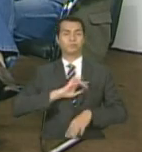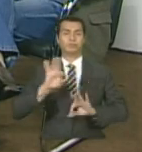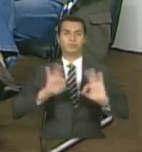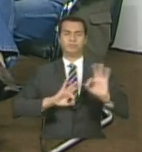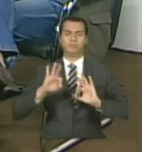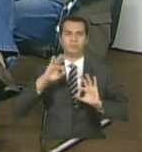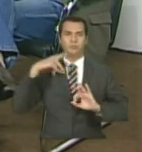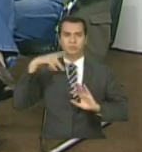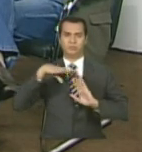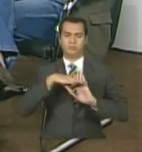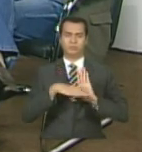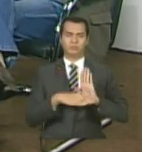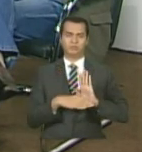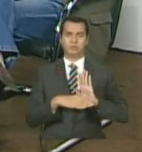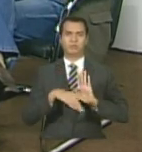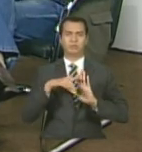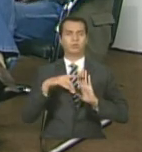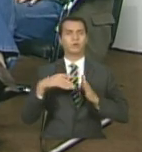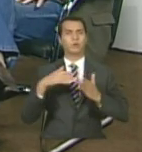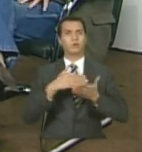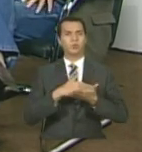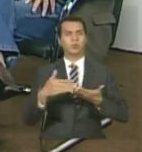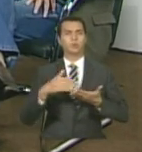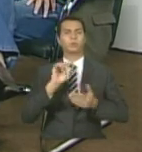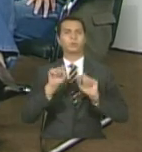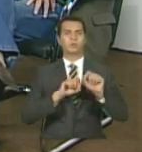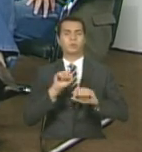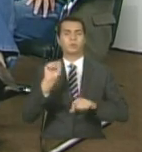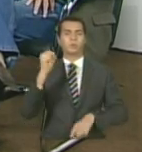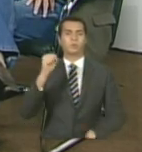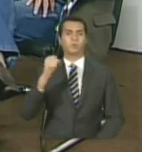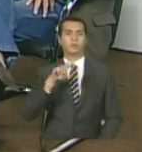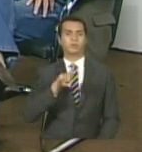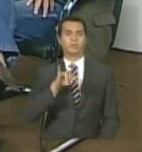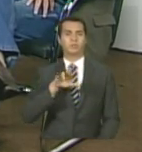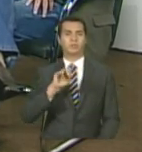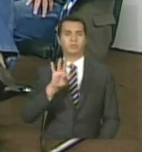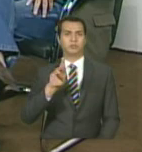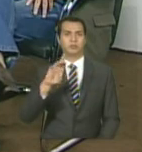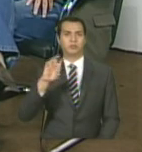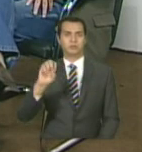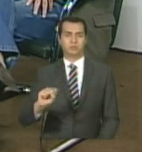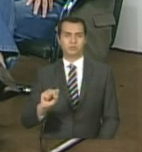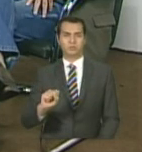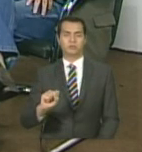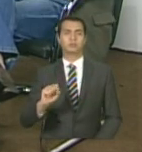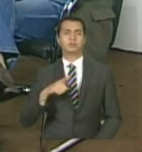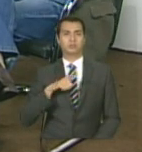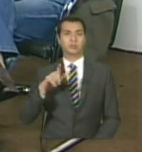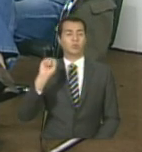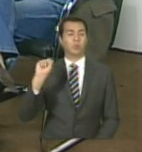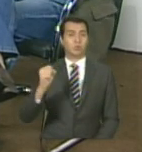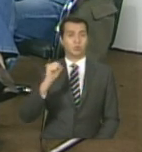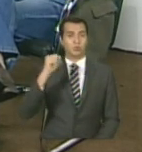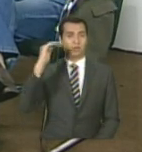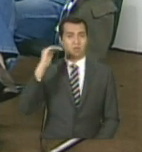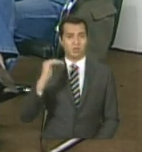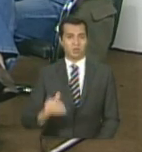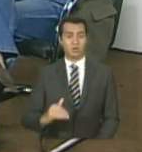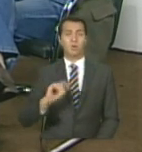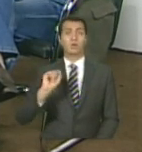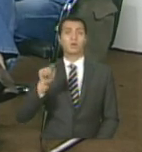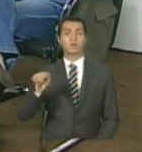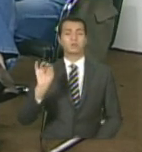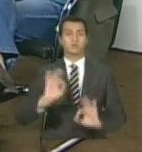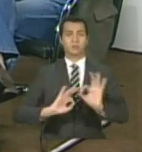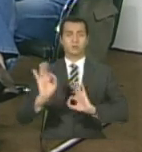diretrizes. A Maria Emília fazia referência aqui, nós temos as 8 diretrizes da Política Nacional de Segurança Alimentar Nacional que foram construídas